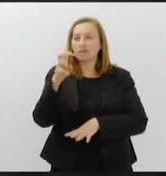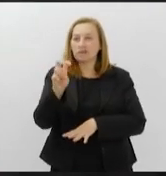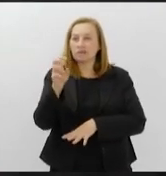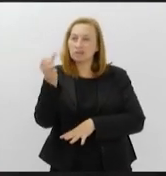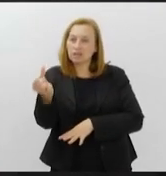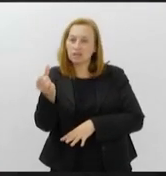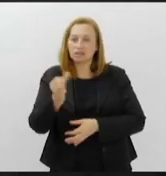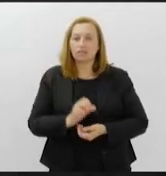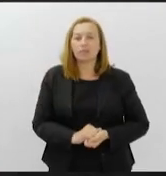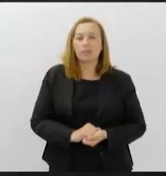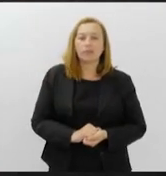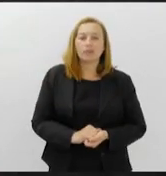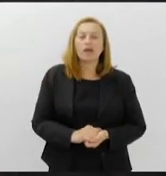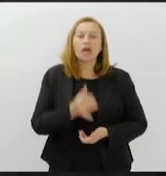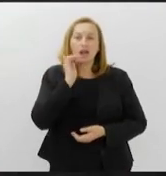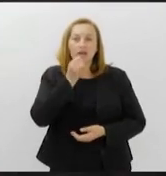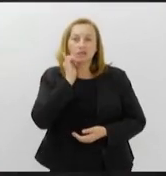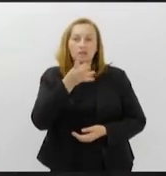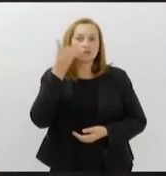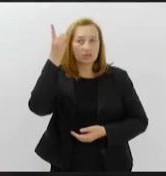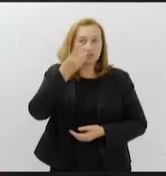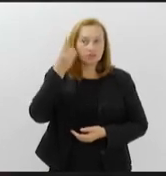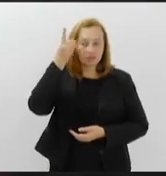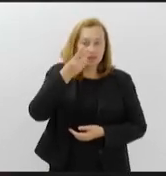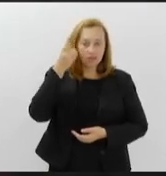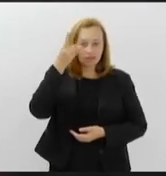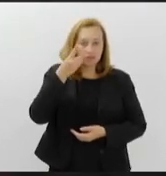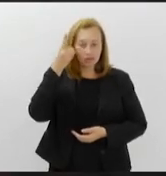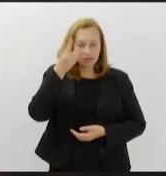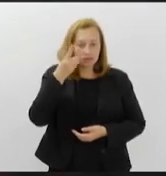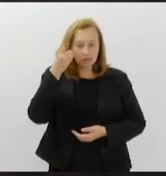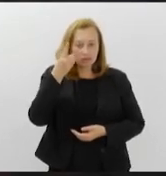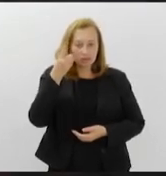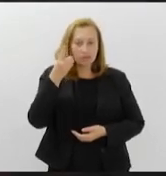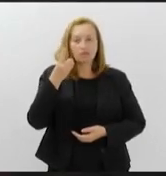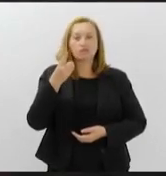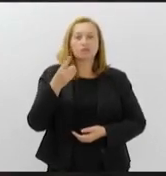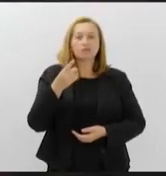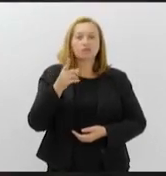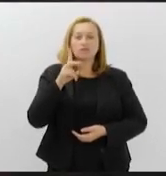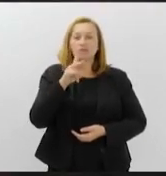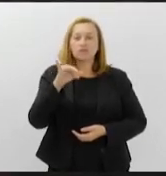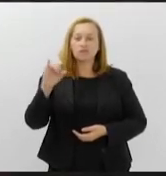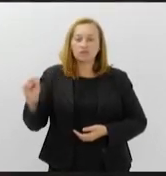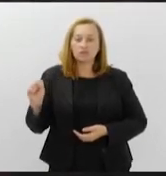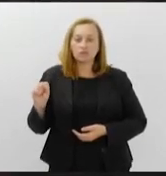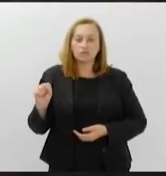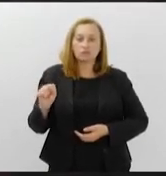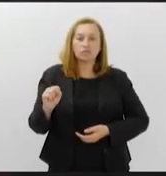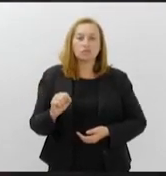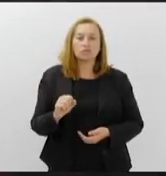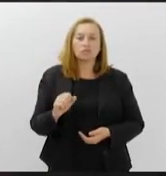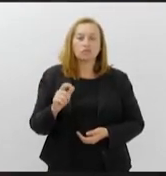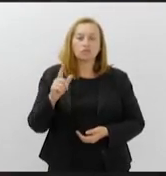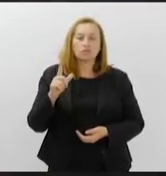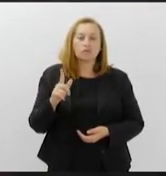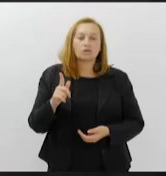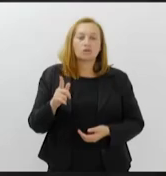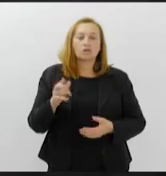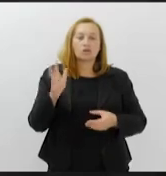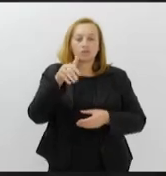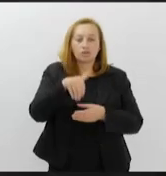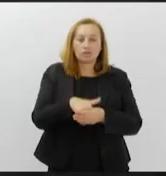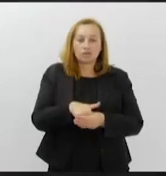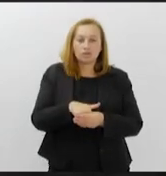5 e 6. Relatoria dos deputados Rosenberg Reis, Dionísio Lins e Vinícius Cozzolino. Em votação,